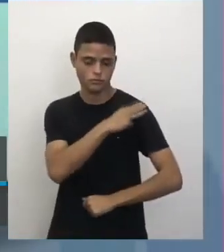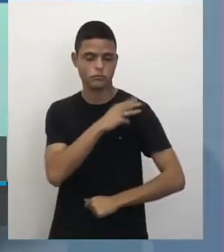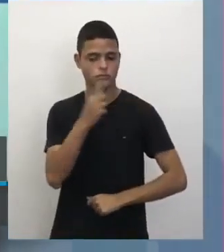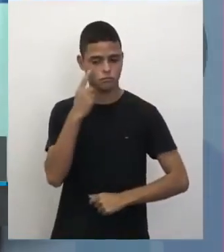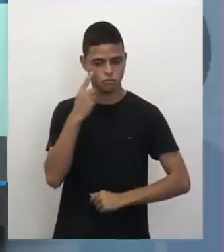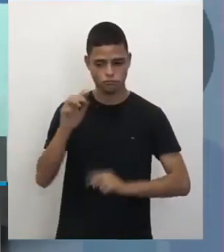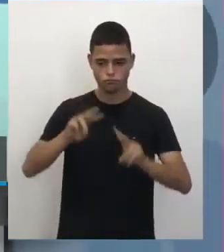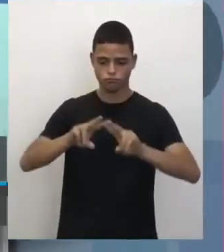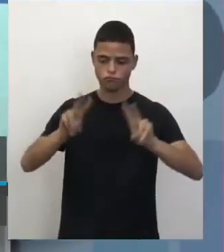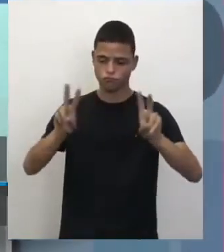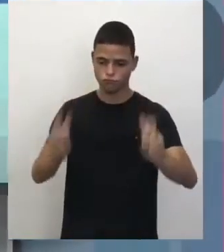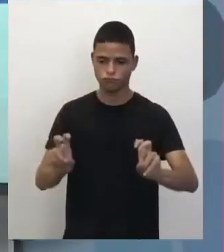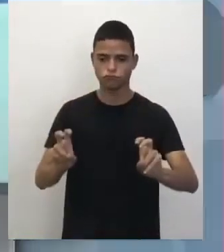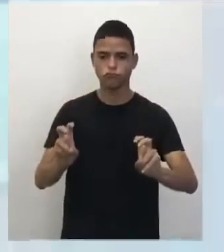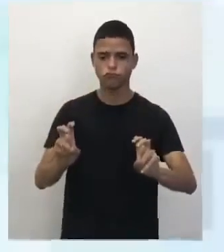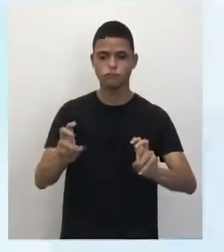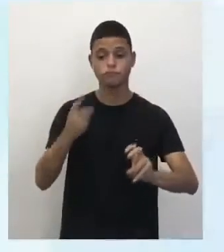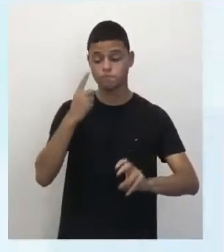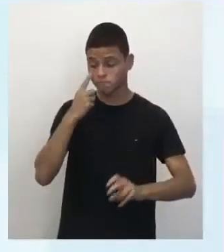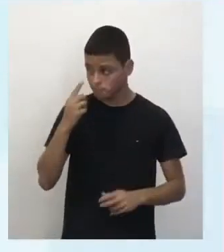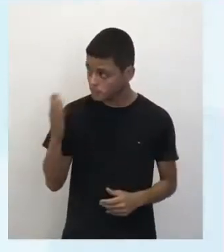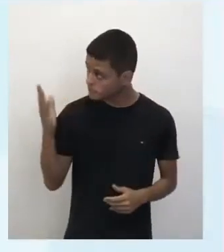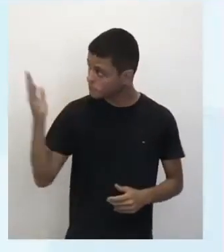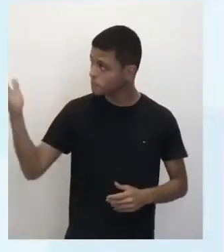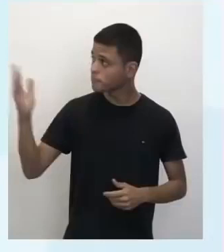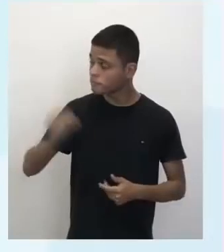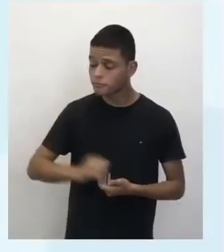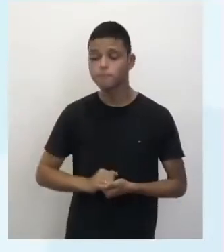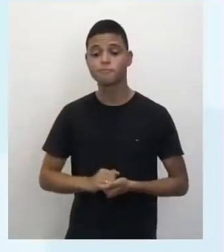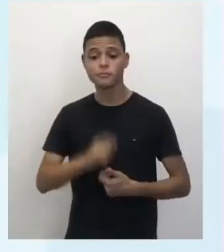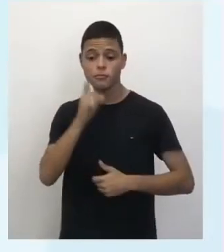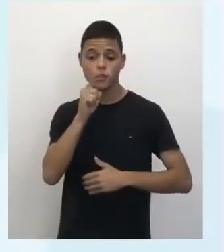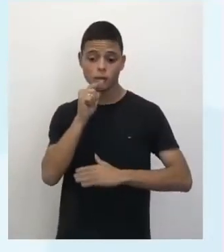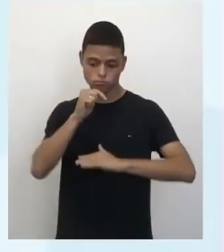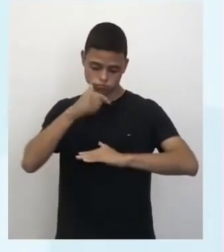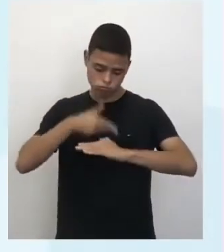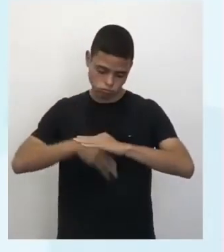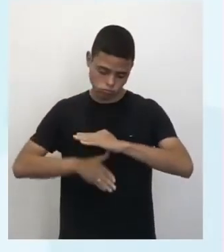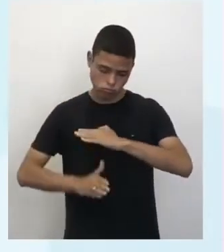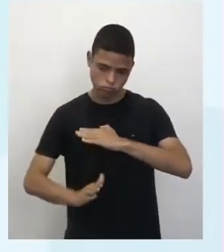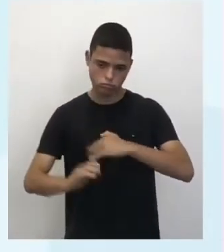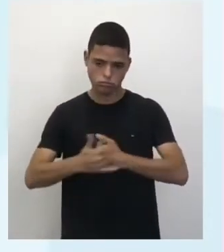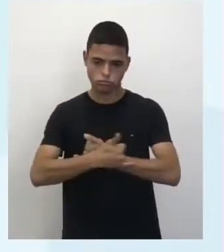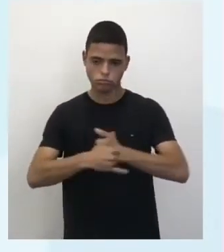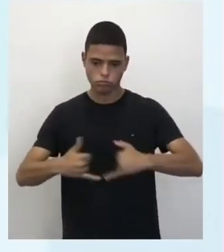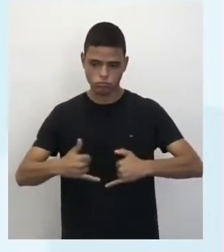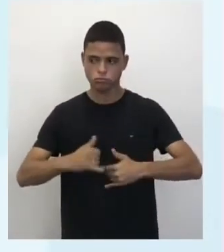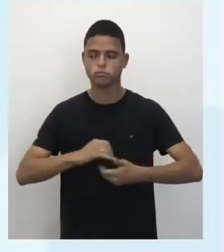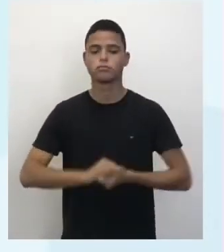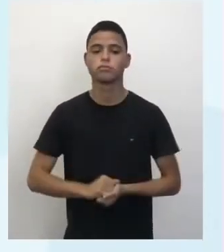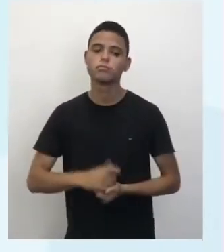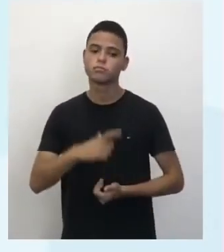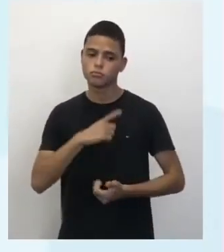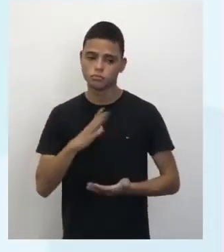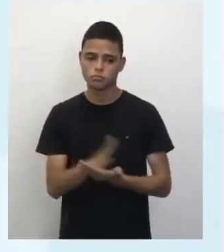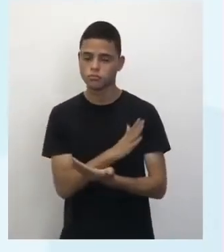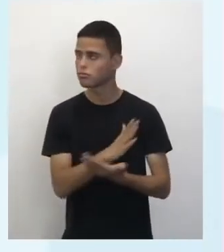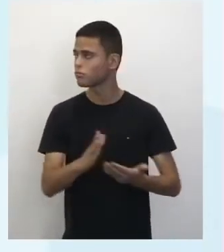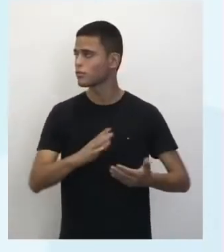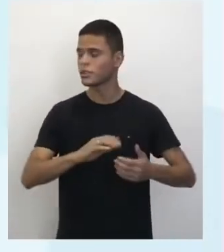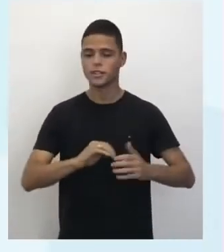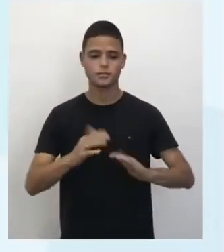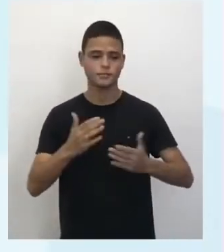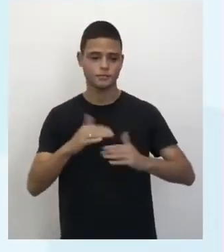né? Usina hidrelétrica. É isso que nós vamos discutir na aula de hoje. Tem alguns tópicos relacionados aí, a gente vai falar sobre